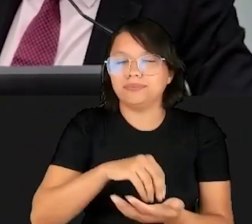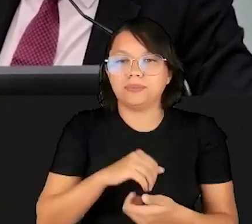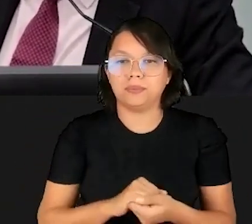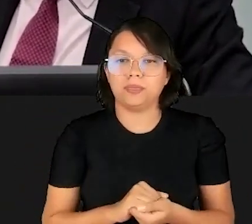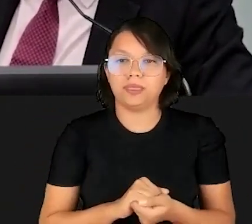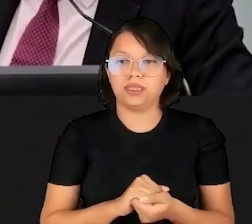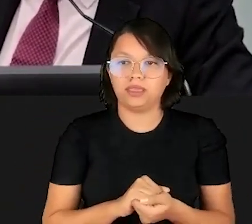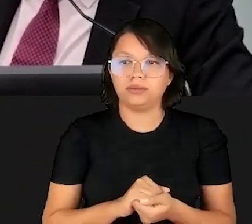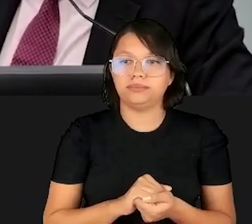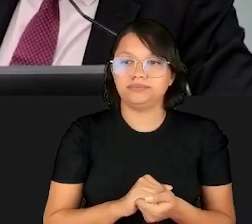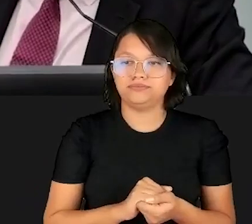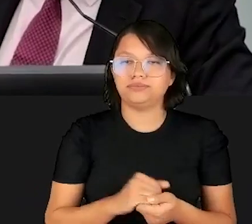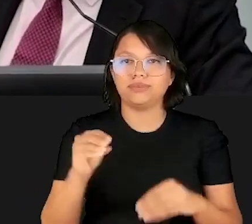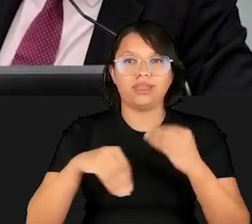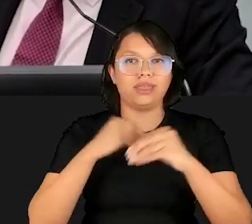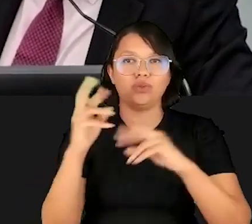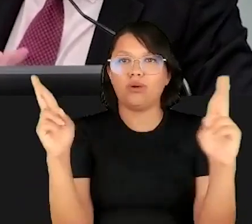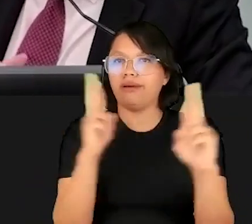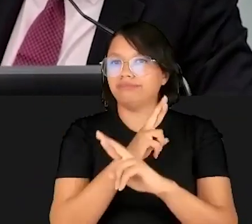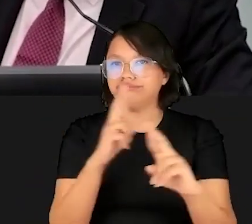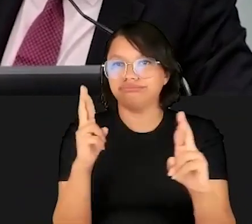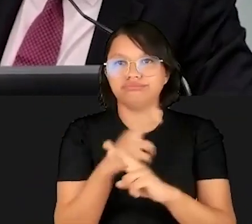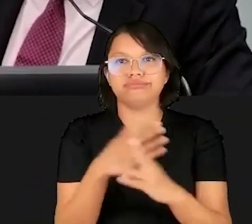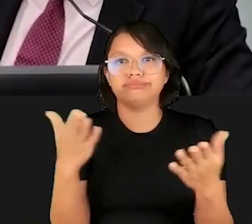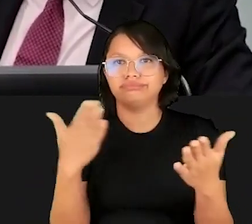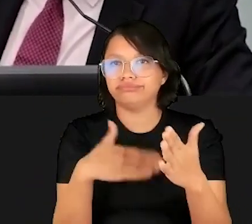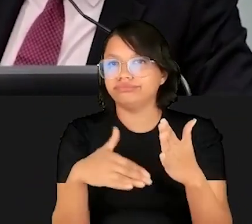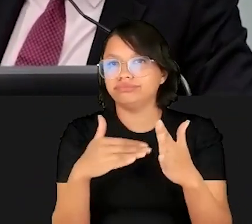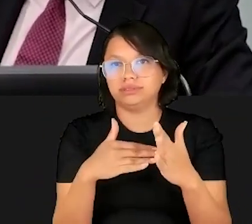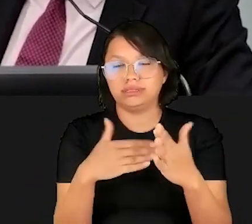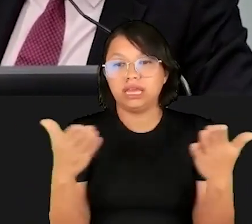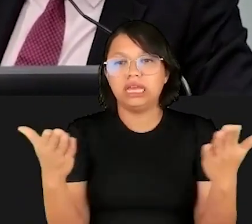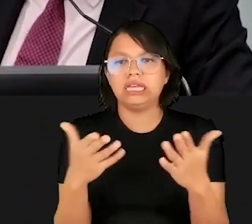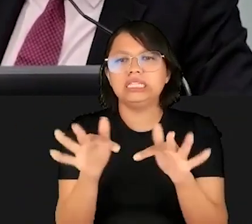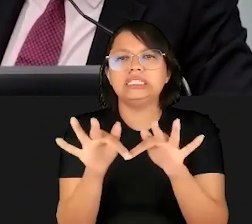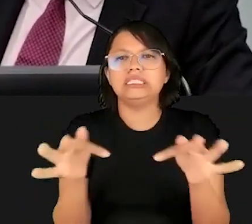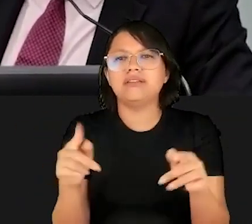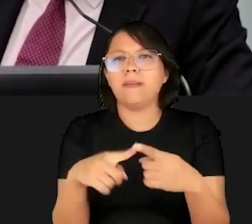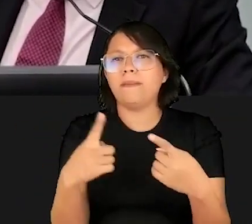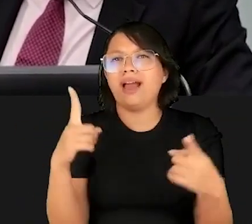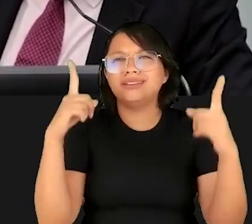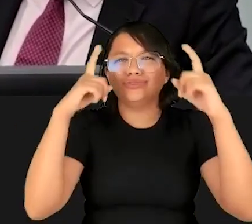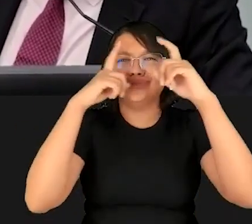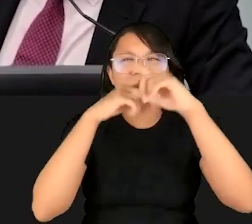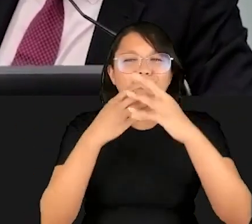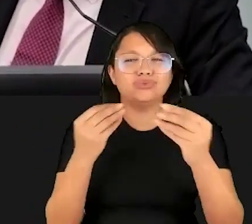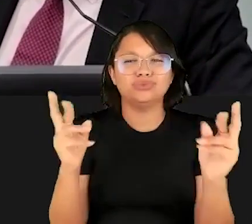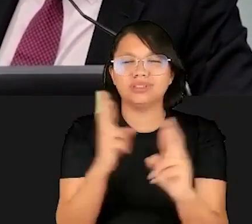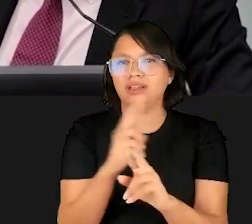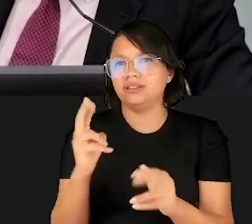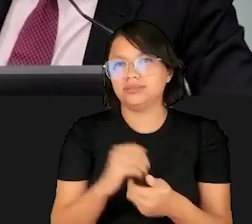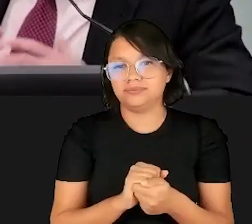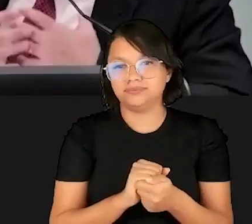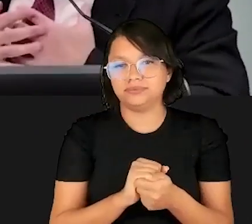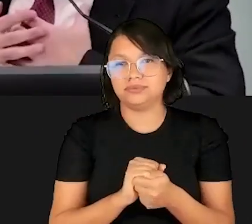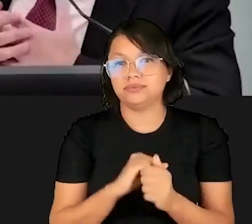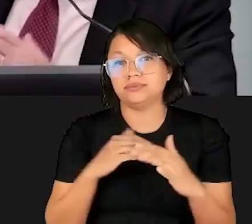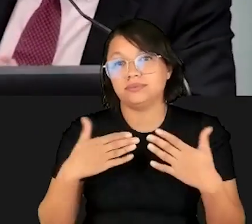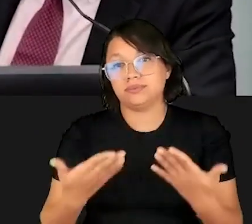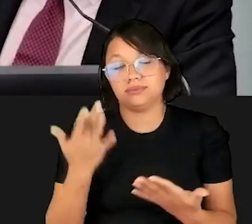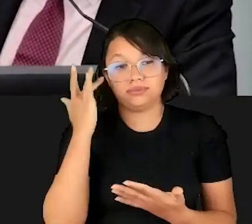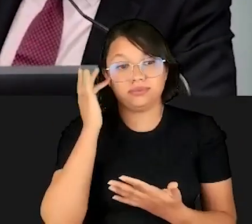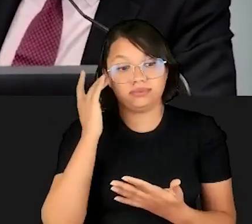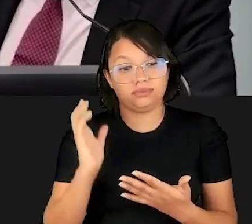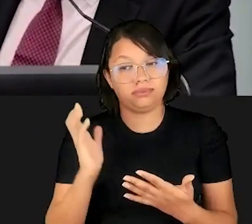toda essa relação, que ela é, aqui está muito simples, mas ela é extremamente complexa, né? Então, eu acho